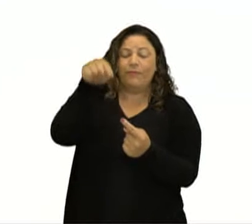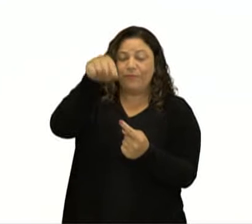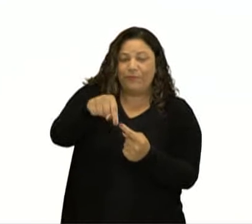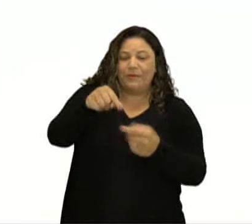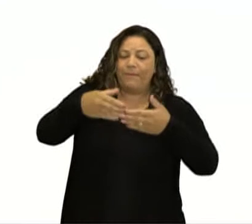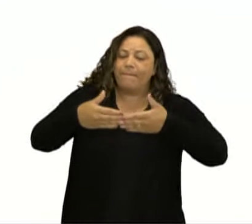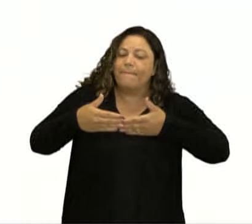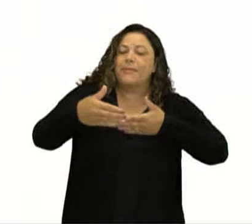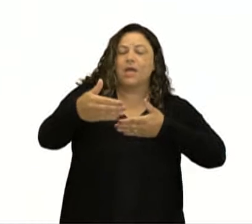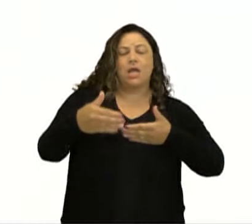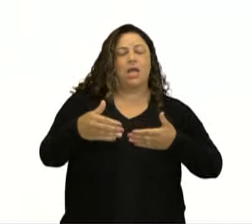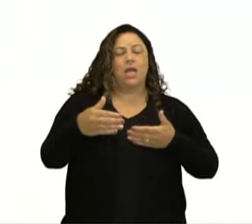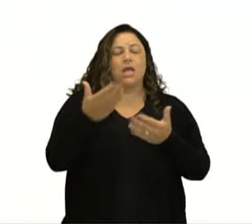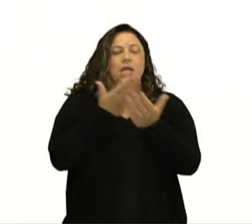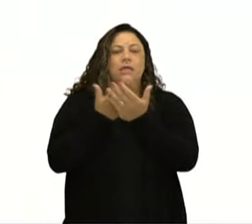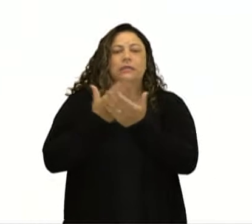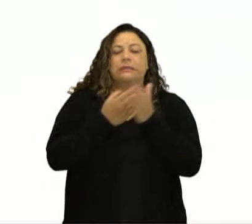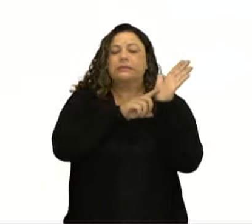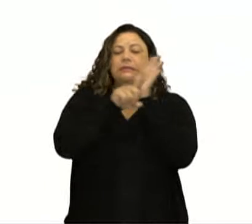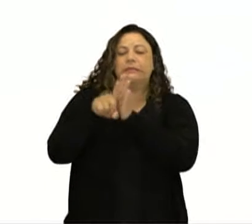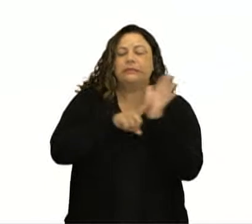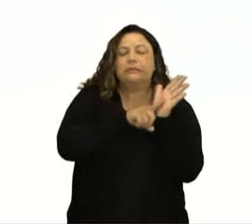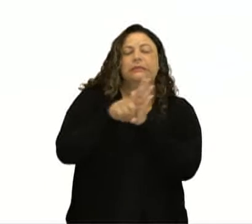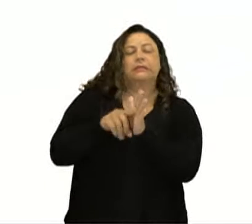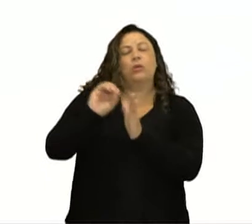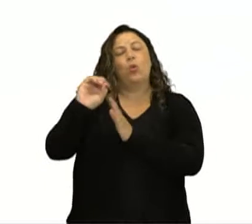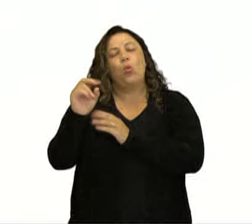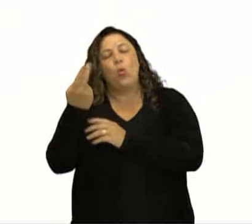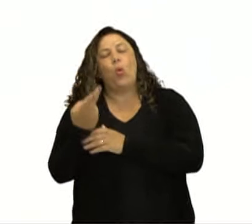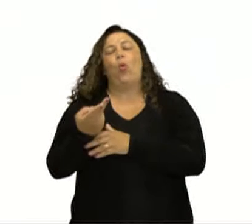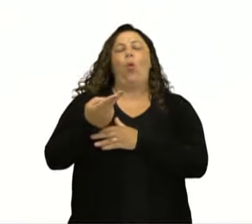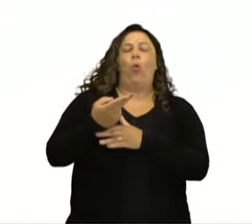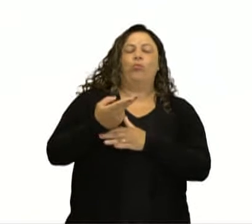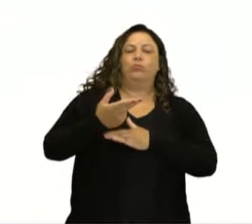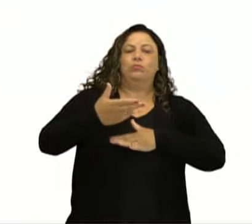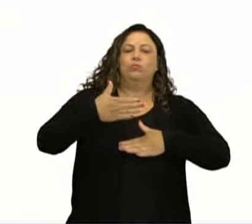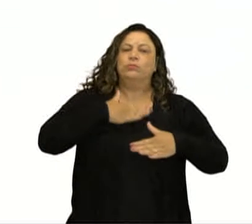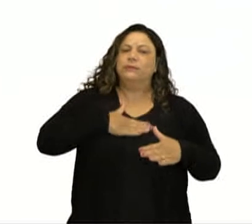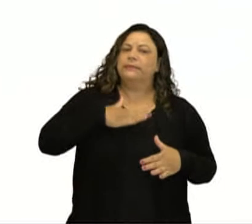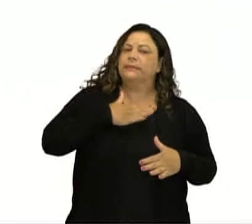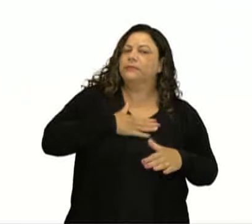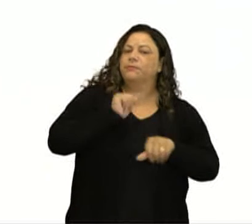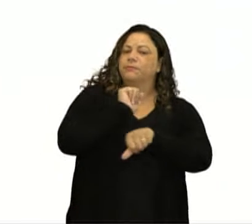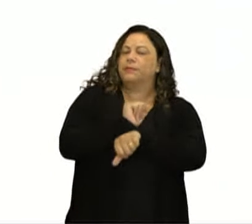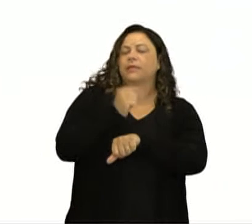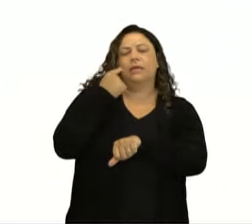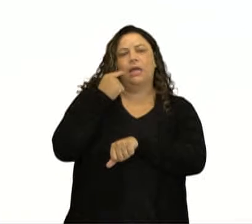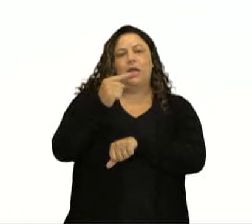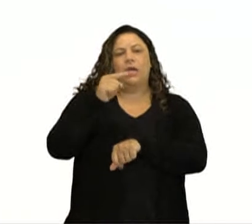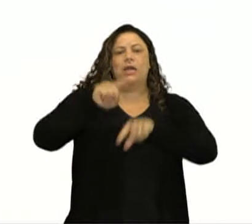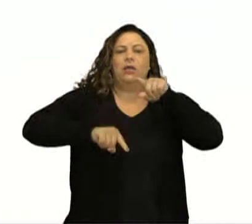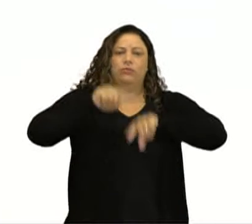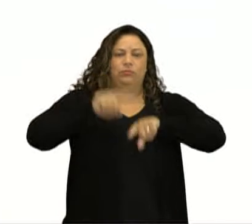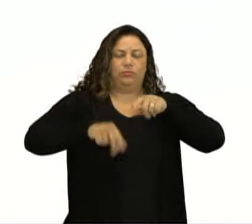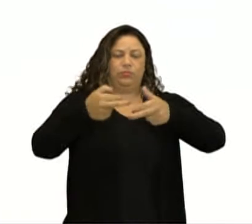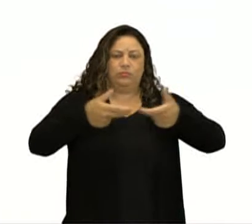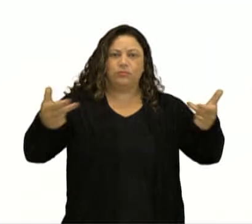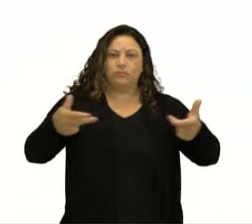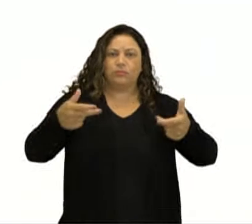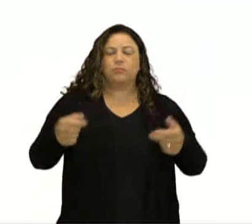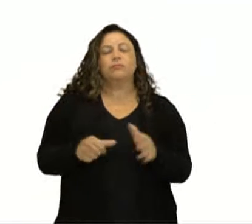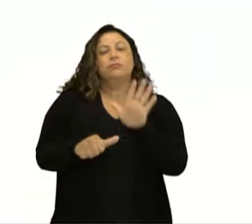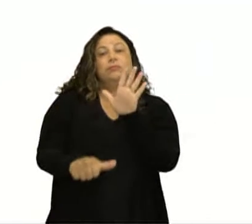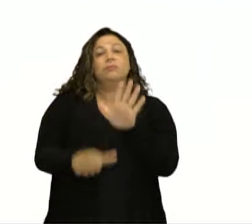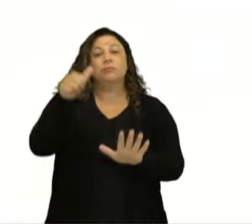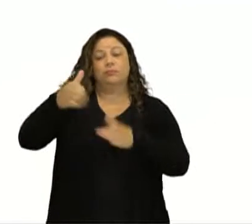dele, estudar o movimento ou repouso de objetos. Ou seja, primeira coisa, para mim poder